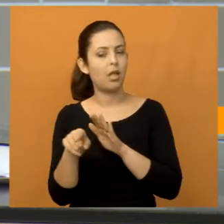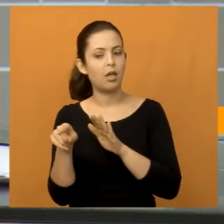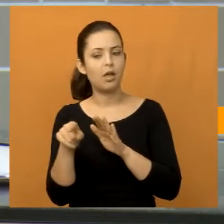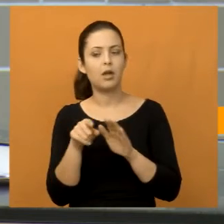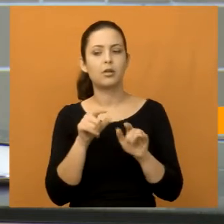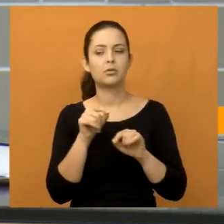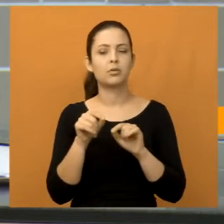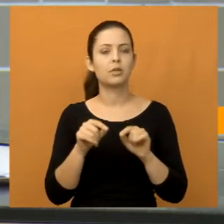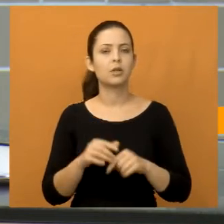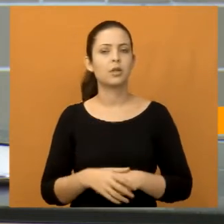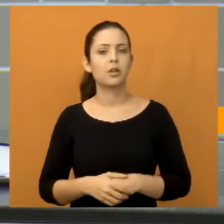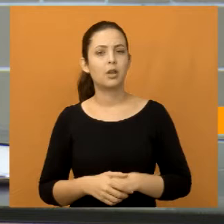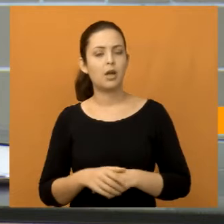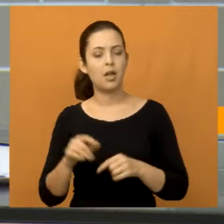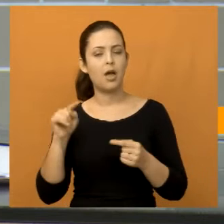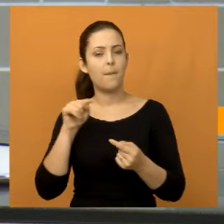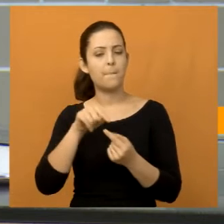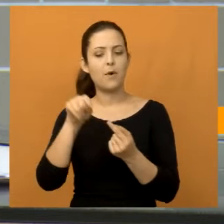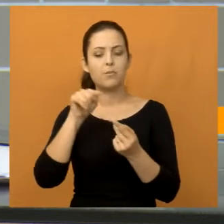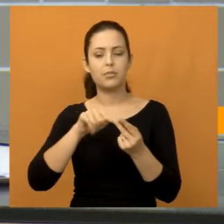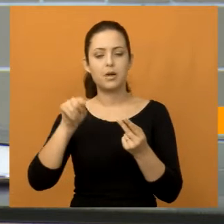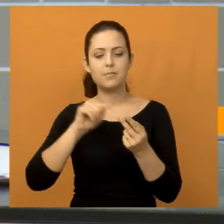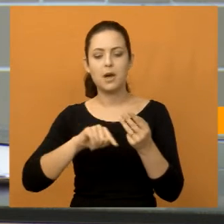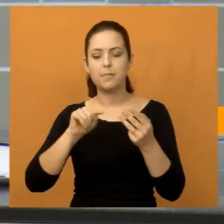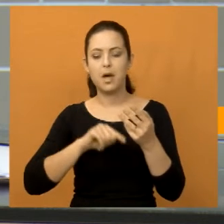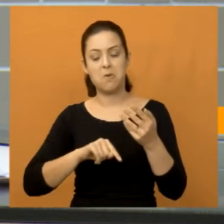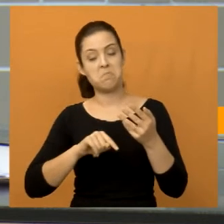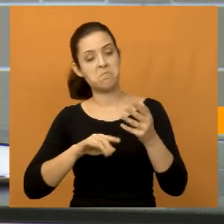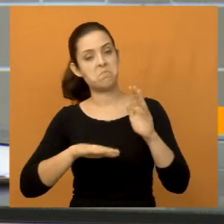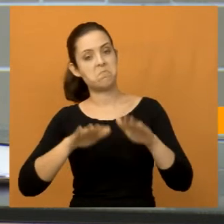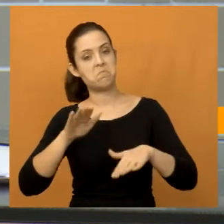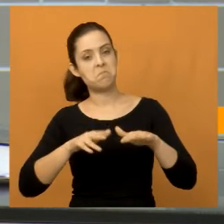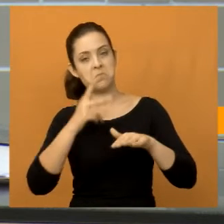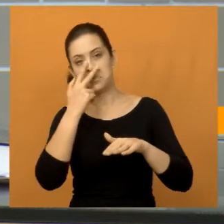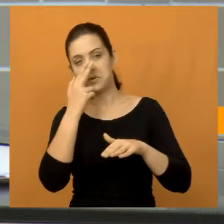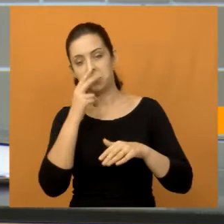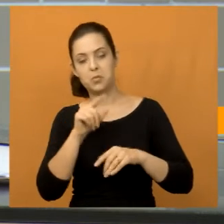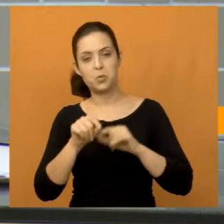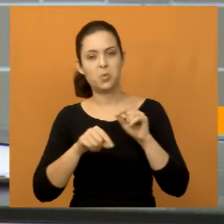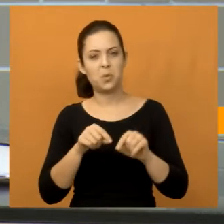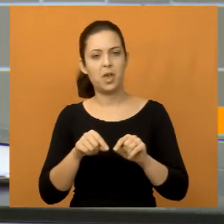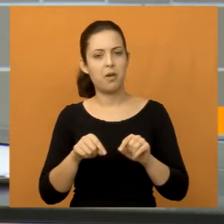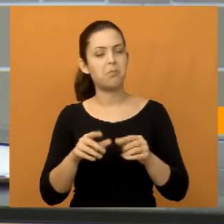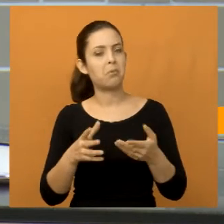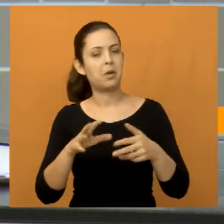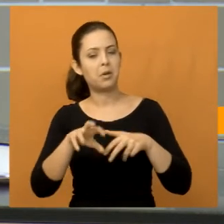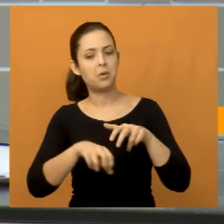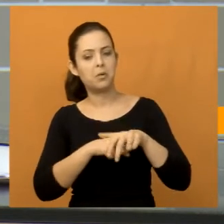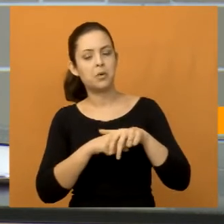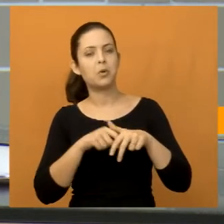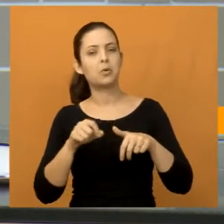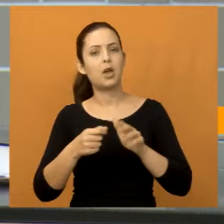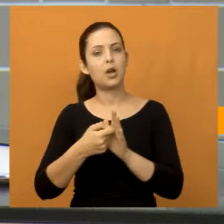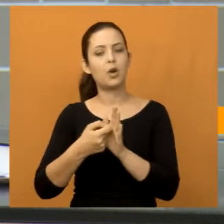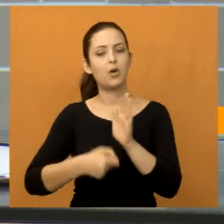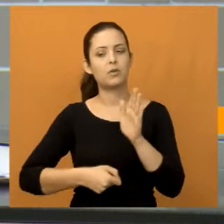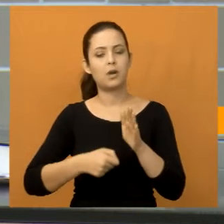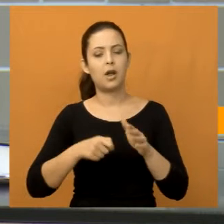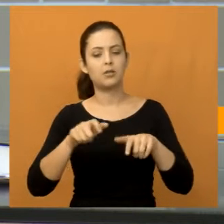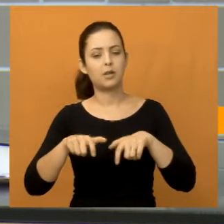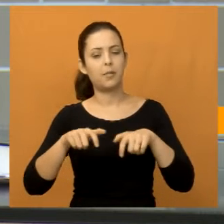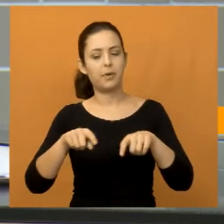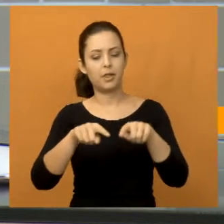Inquérito, onde foram apontados indícios das seguintes irregularidades nos contratos de